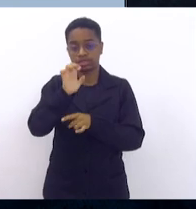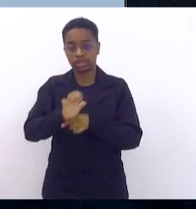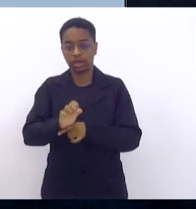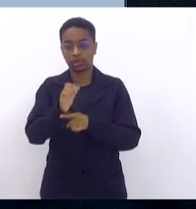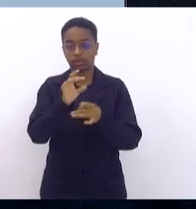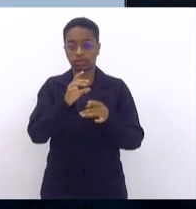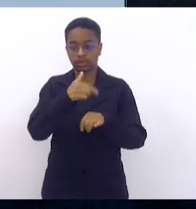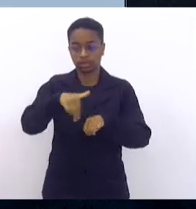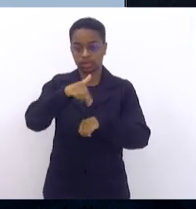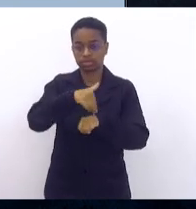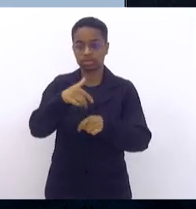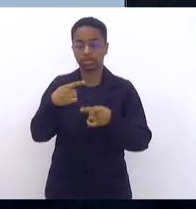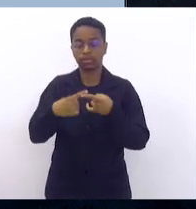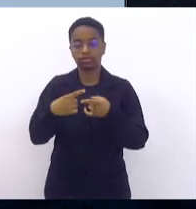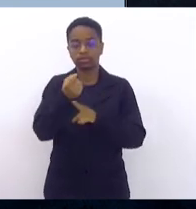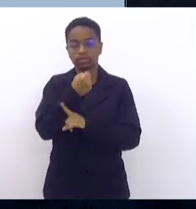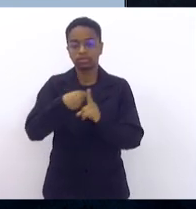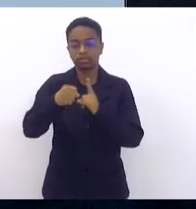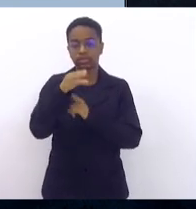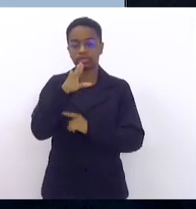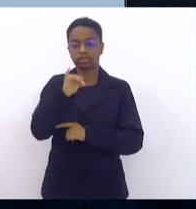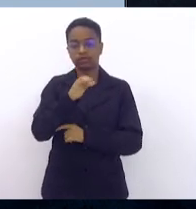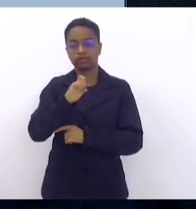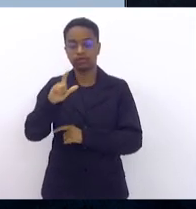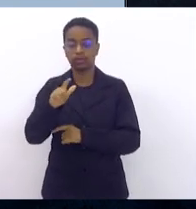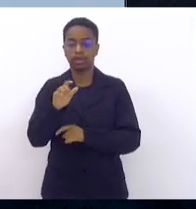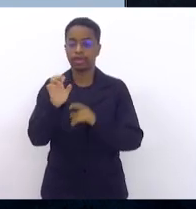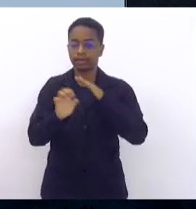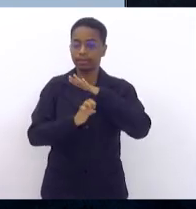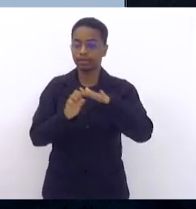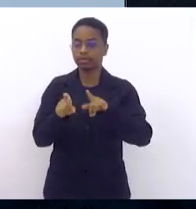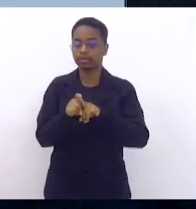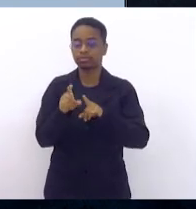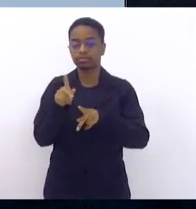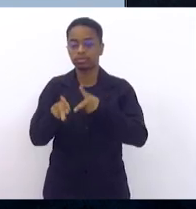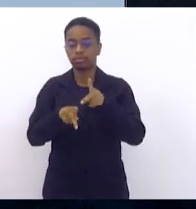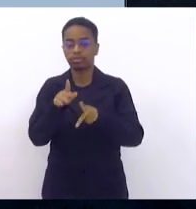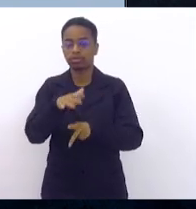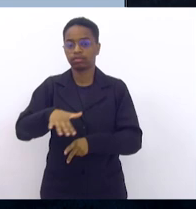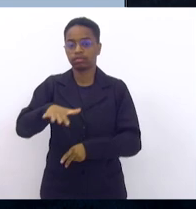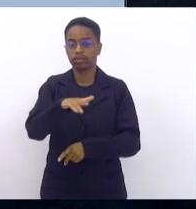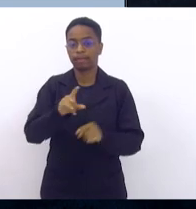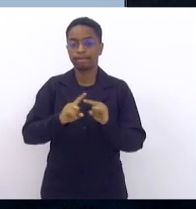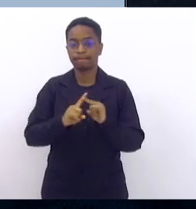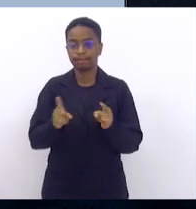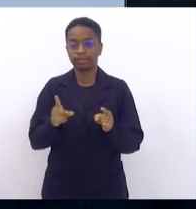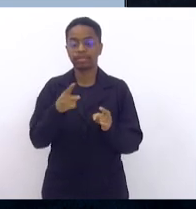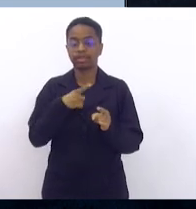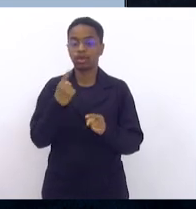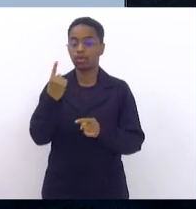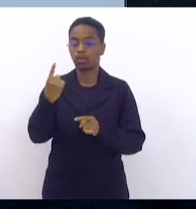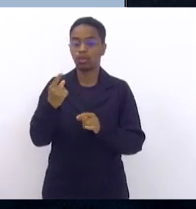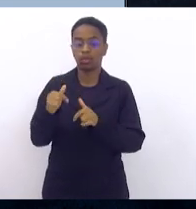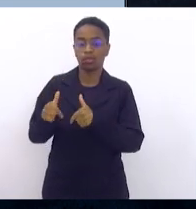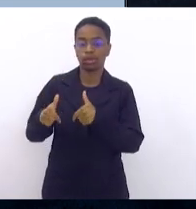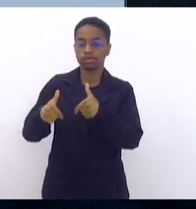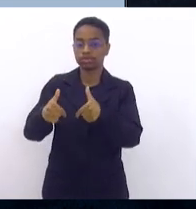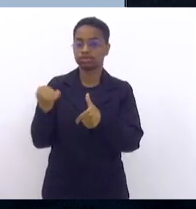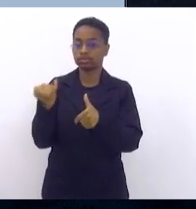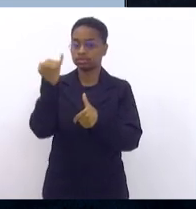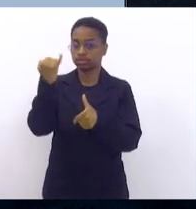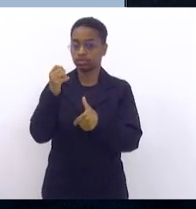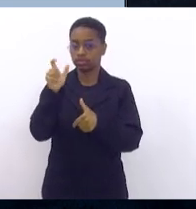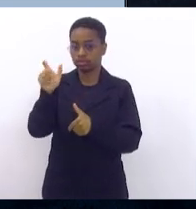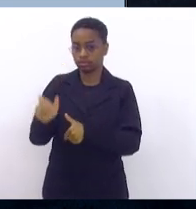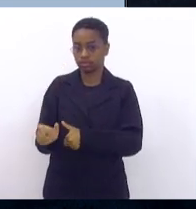né a sociedade civil as empresas a população em geral e quem tem um ator importante ou